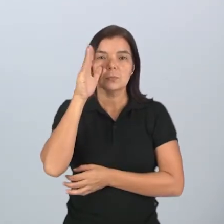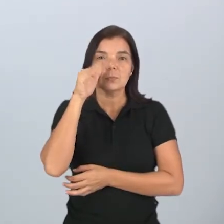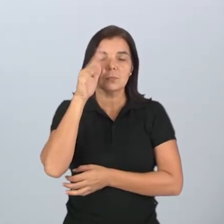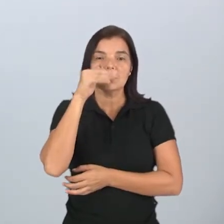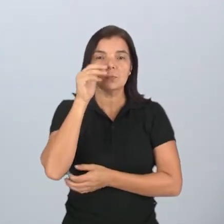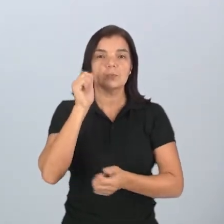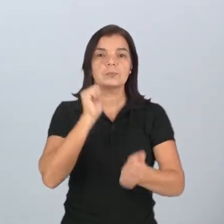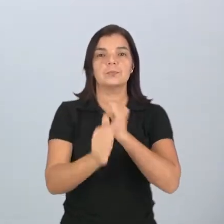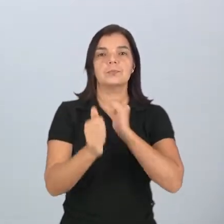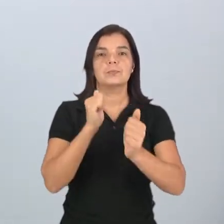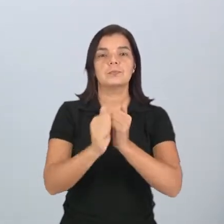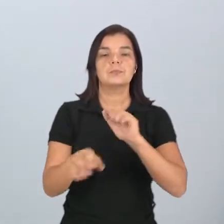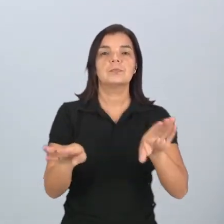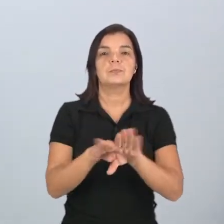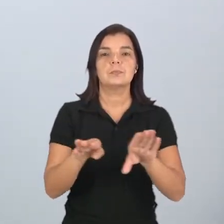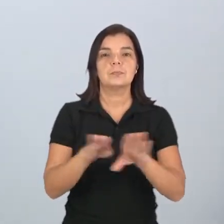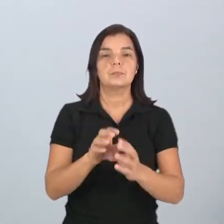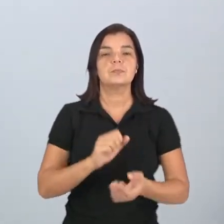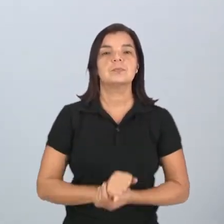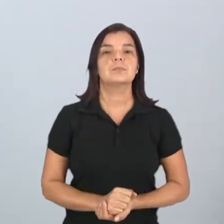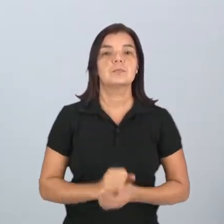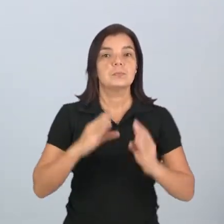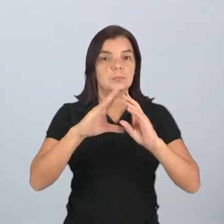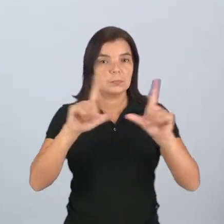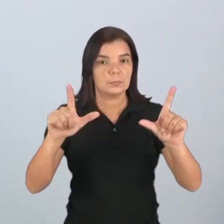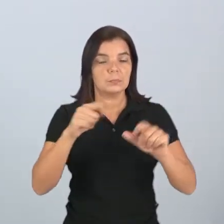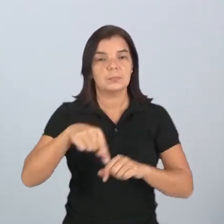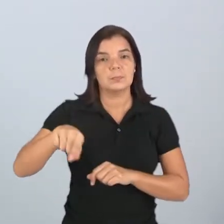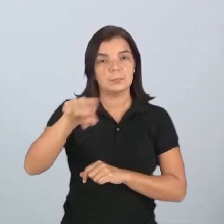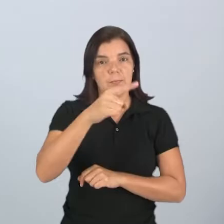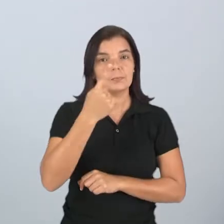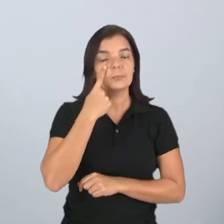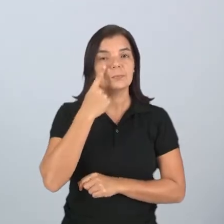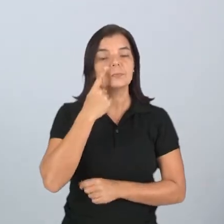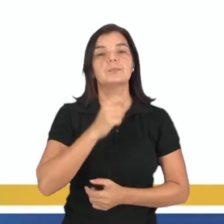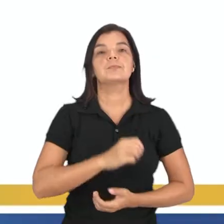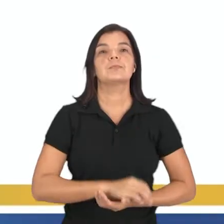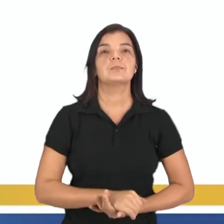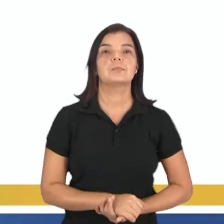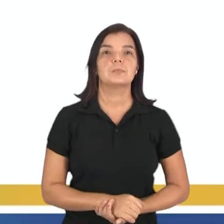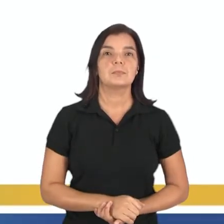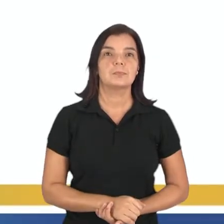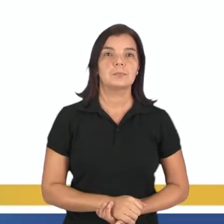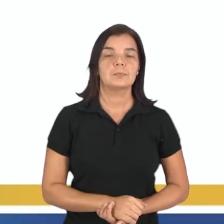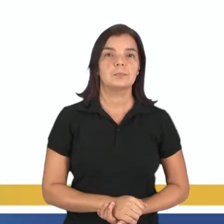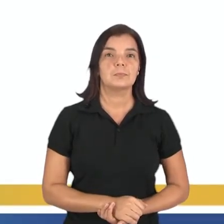sobre o esporte e vai ser bem esclarecedor para vocês. Vamos ver.